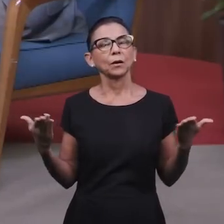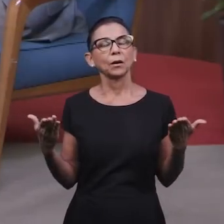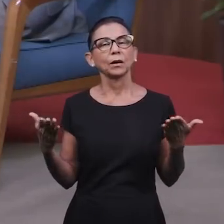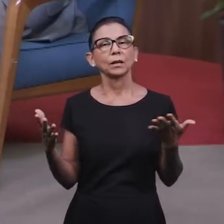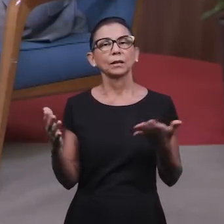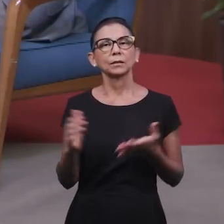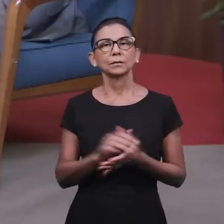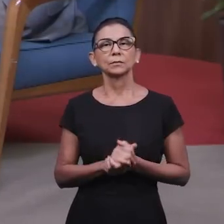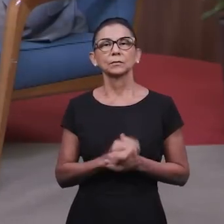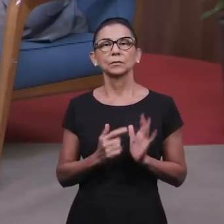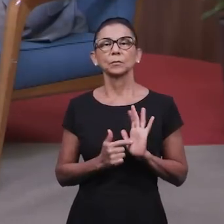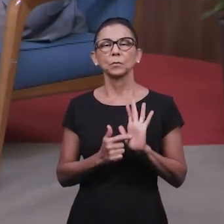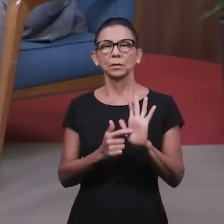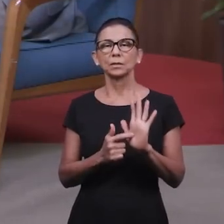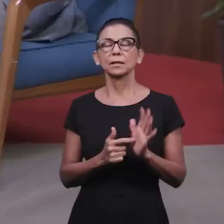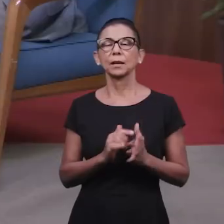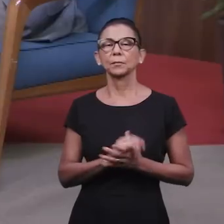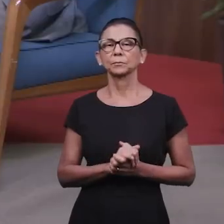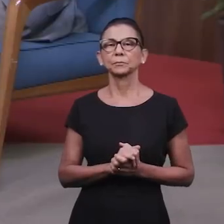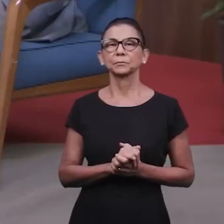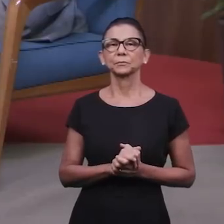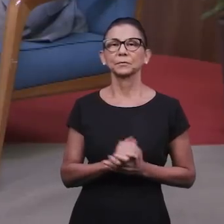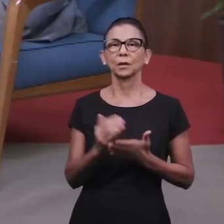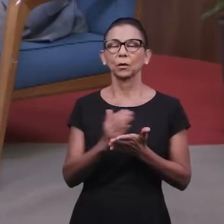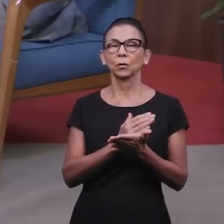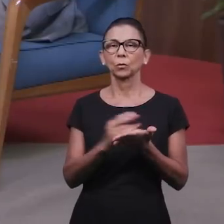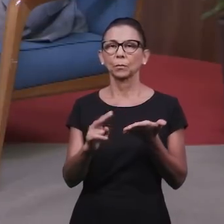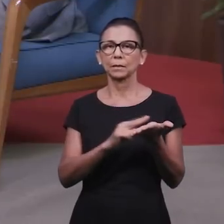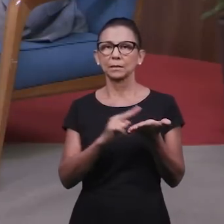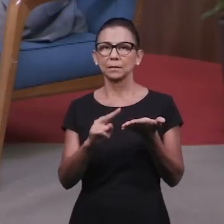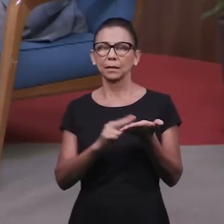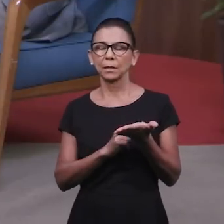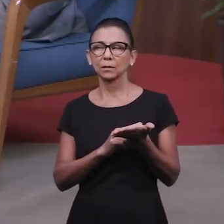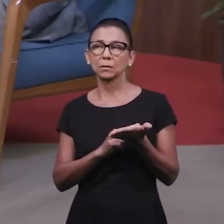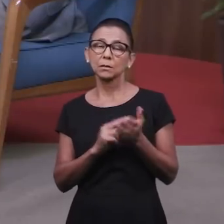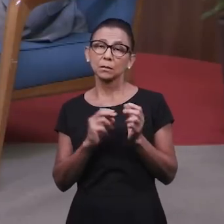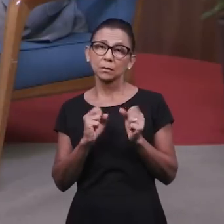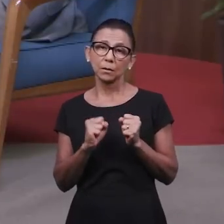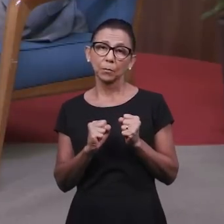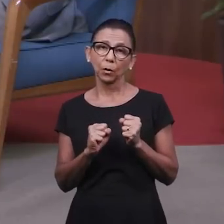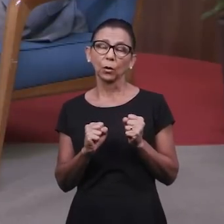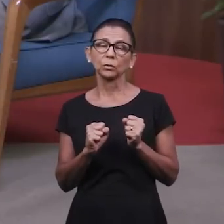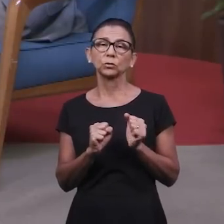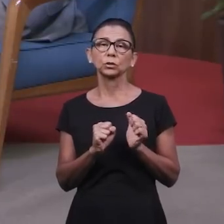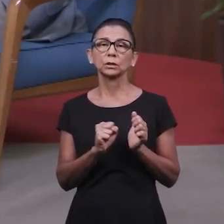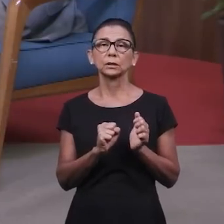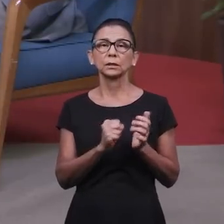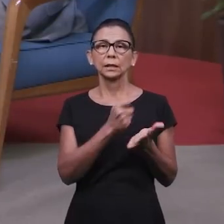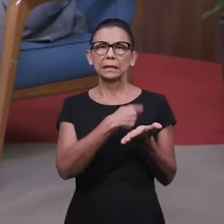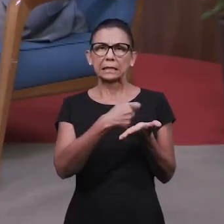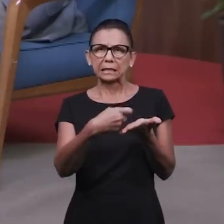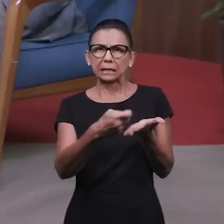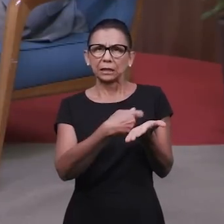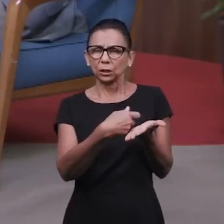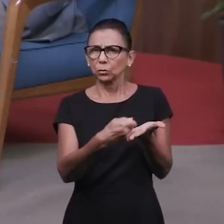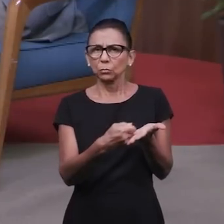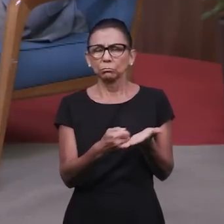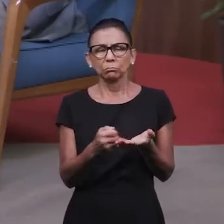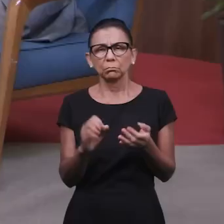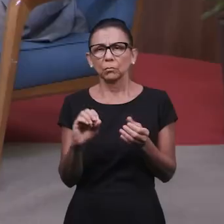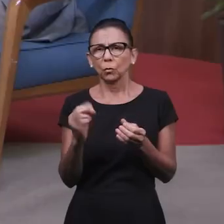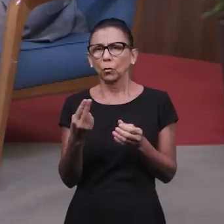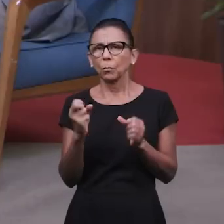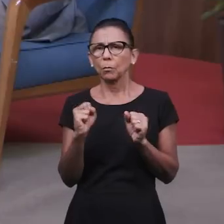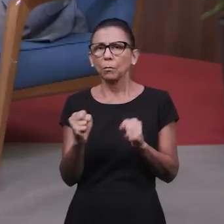algumas participações. E com um detalhe, você tanto pode fazer essa participação na forma de texto, como você pode gravar um vídeo e